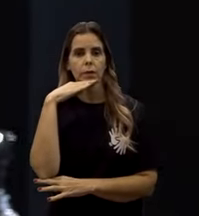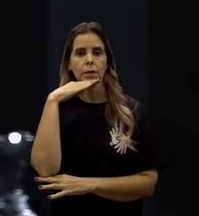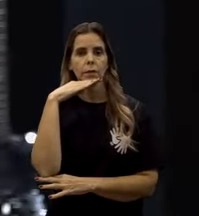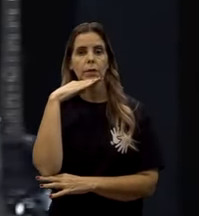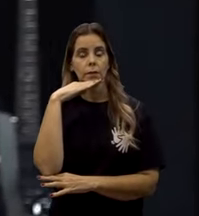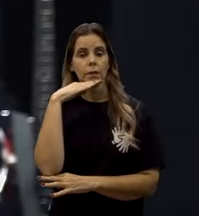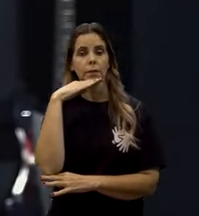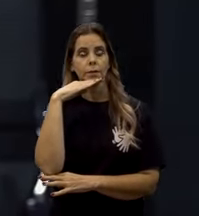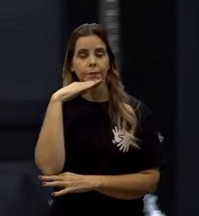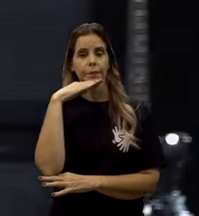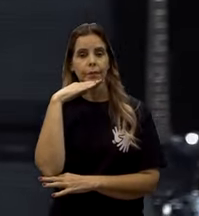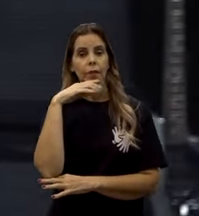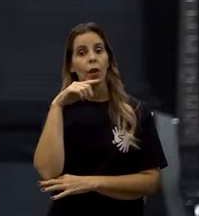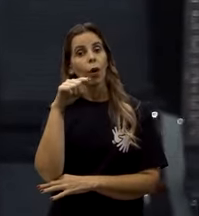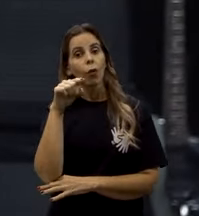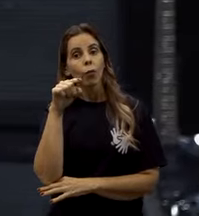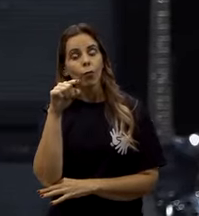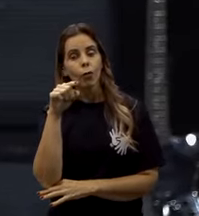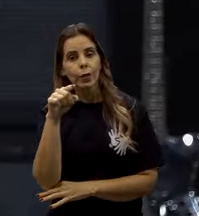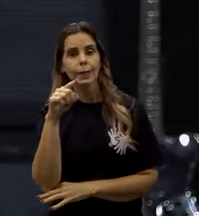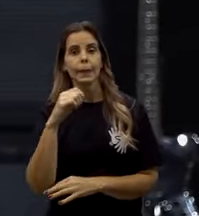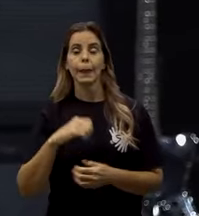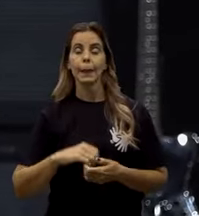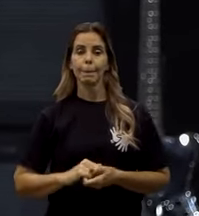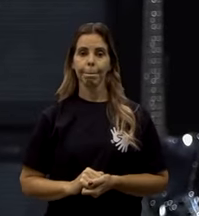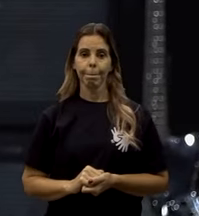Então você produz fruto